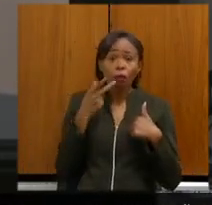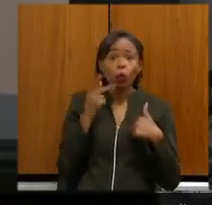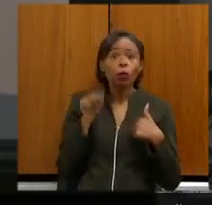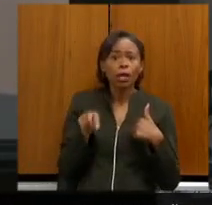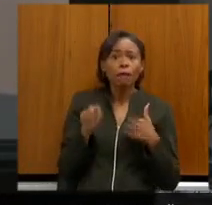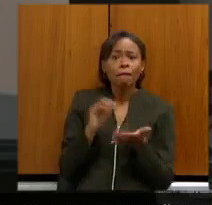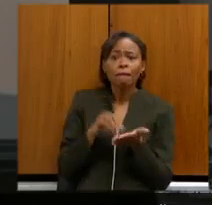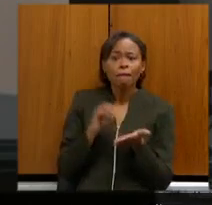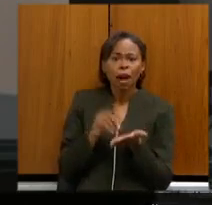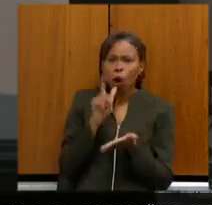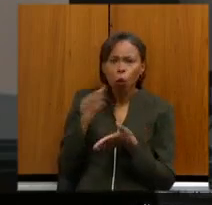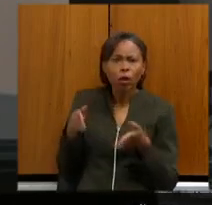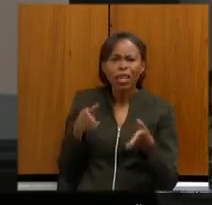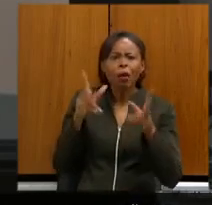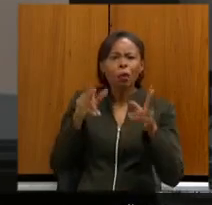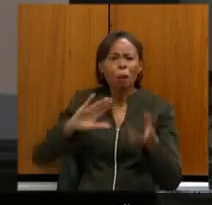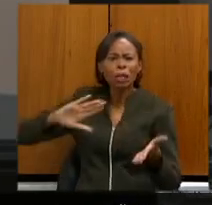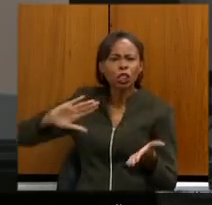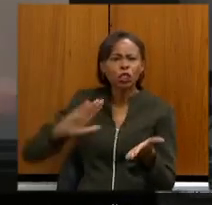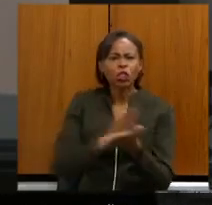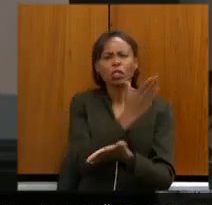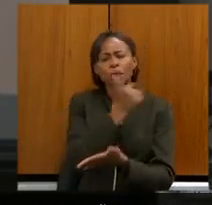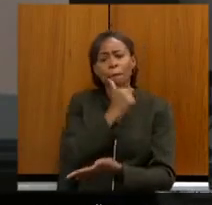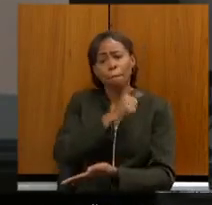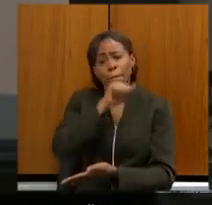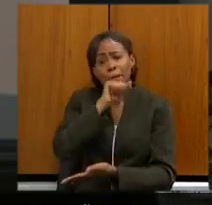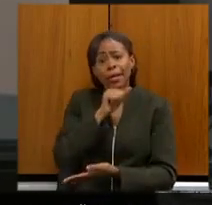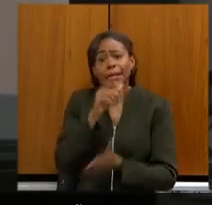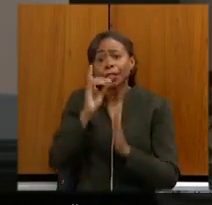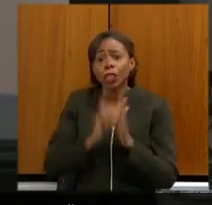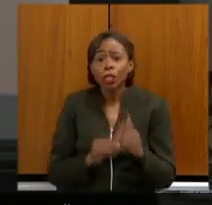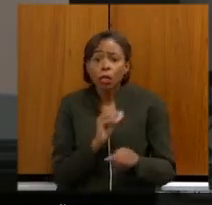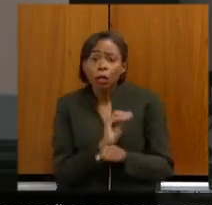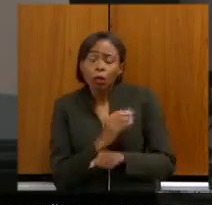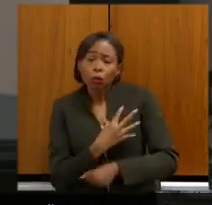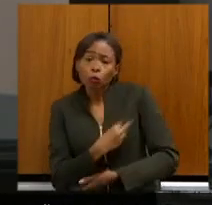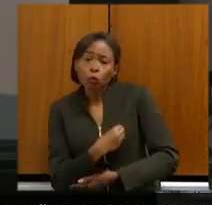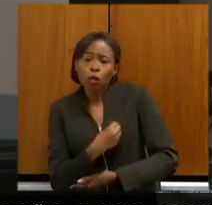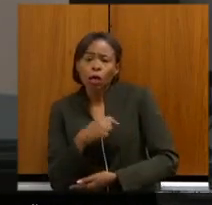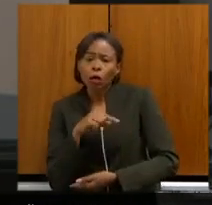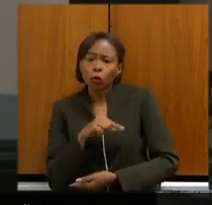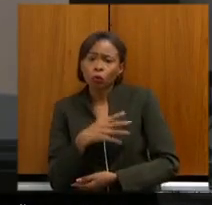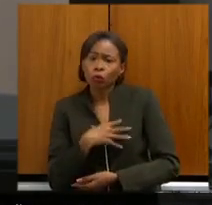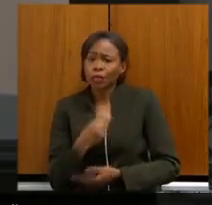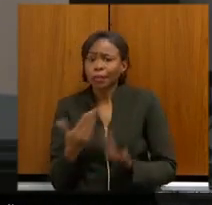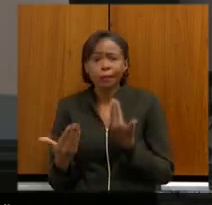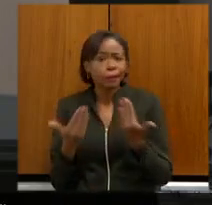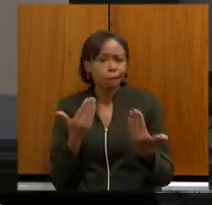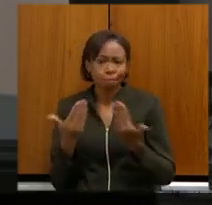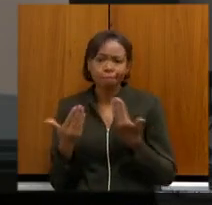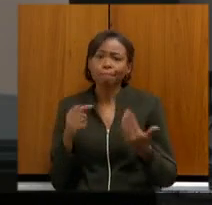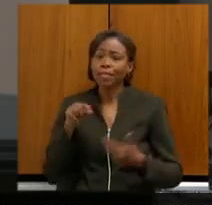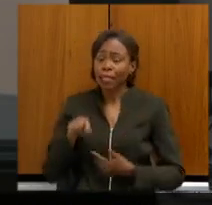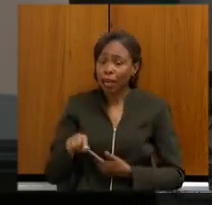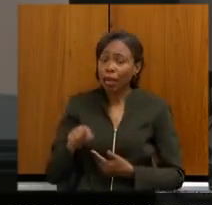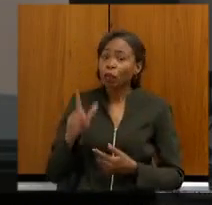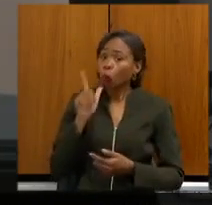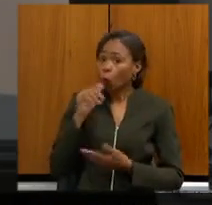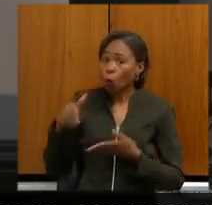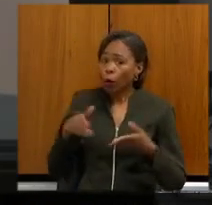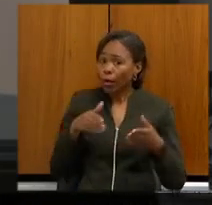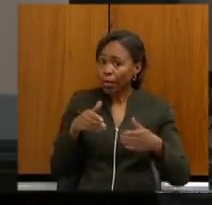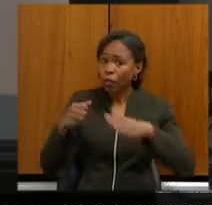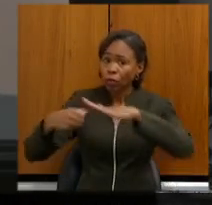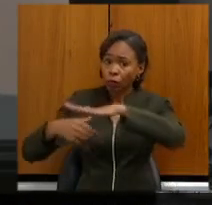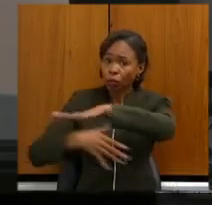arrancada o direito de amamentar seu filho nós podemos crescer mas nós crescemos com trauma nós só não afogamos naquele Rio São Francisco